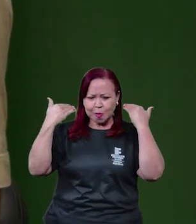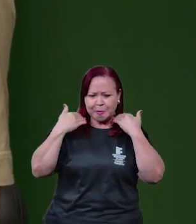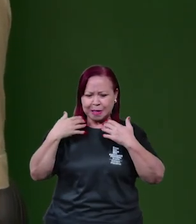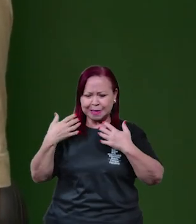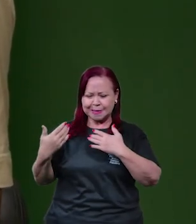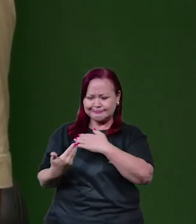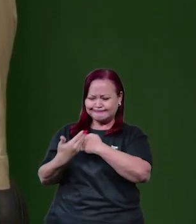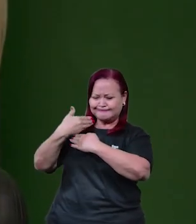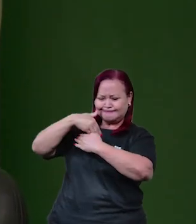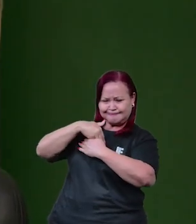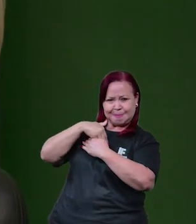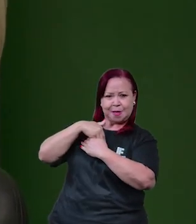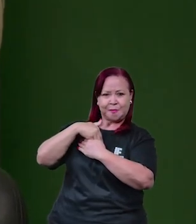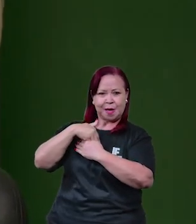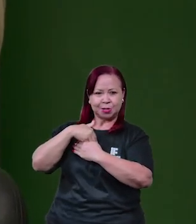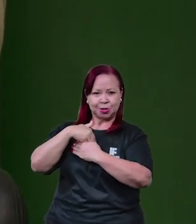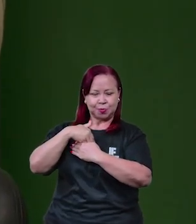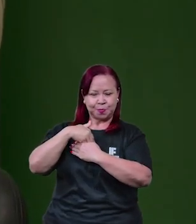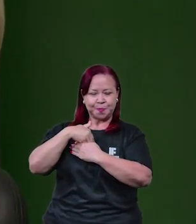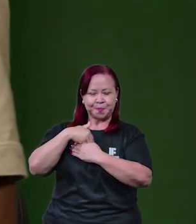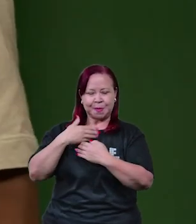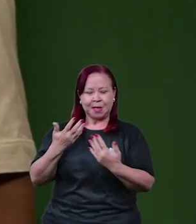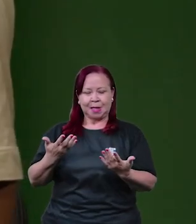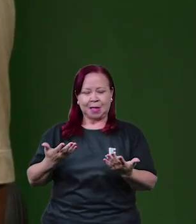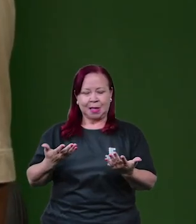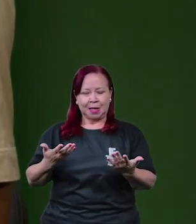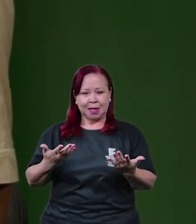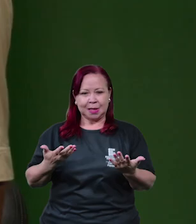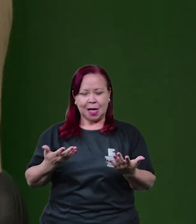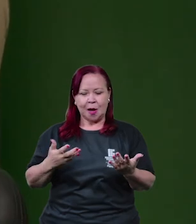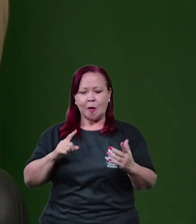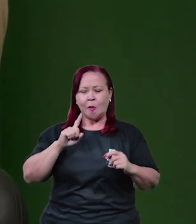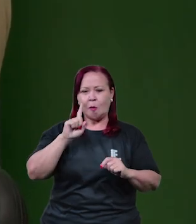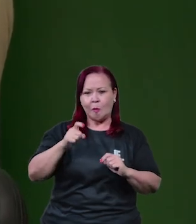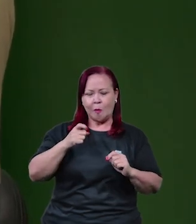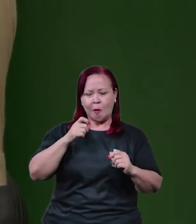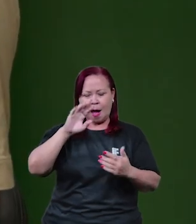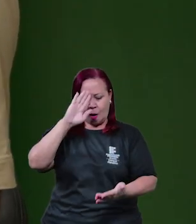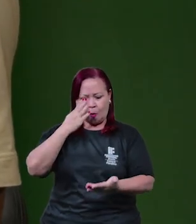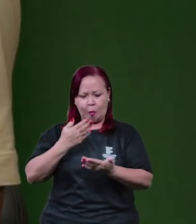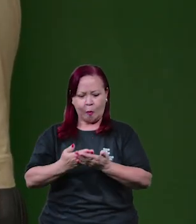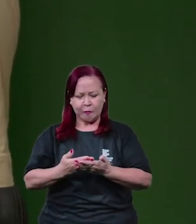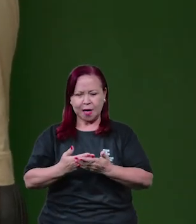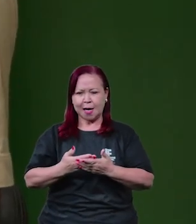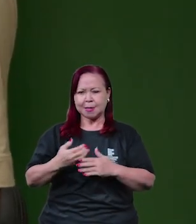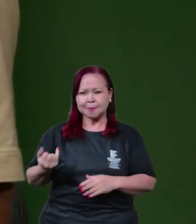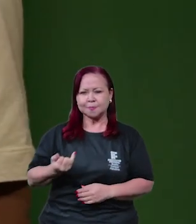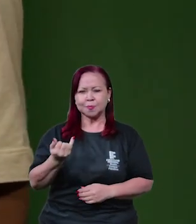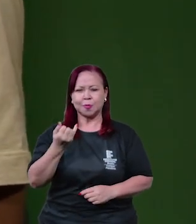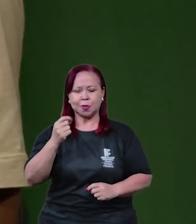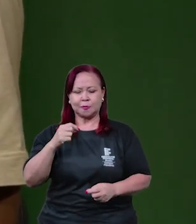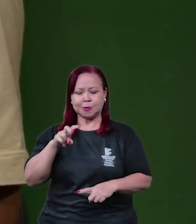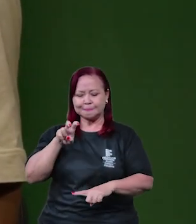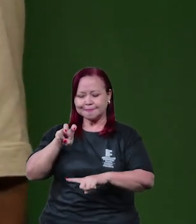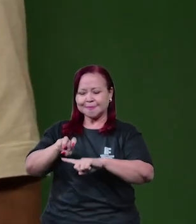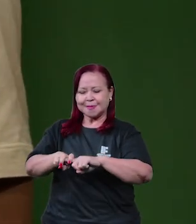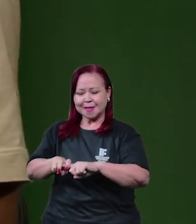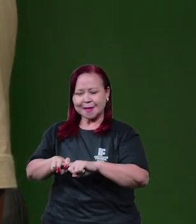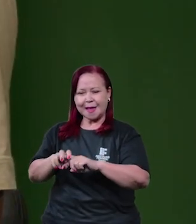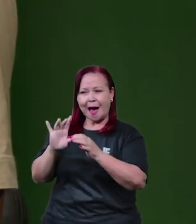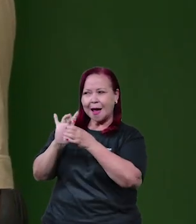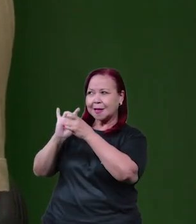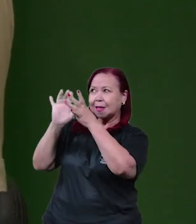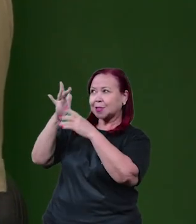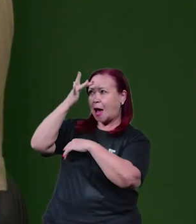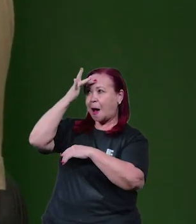muito invadido, né, por isso. Aham. Então, tipo assim, é uma confiança muito grande você, tipo assim, você sentar e deixar uma pessoa